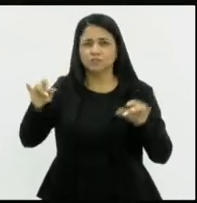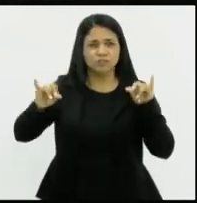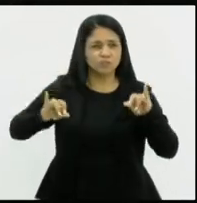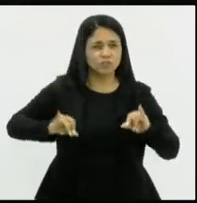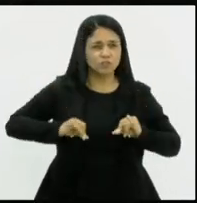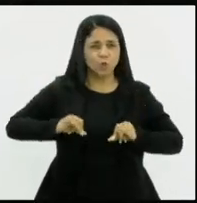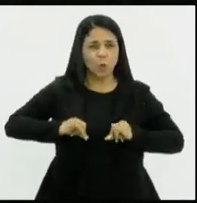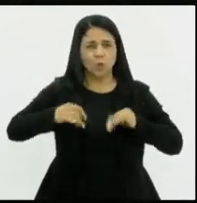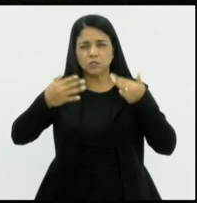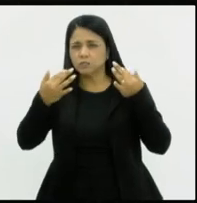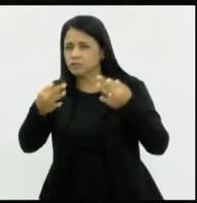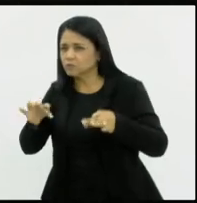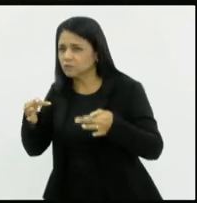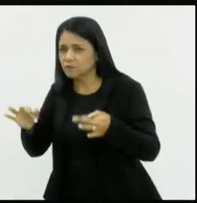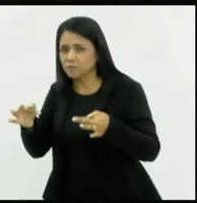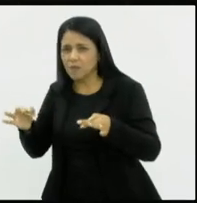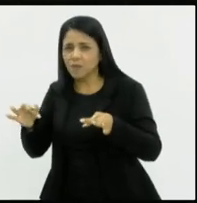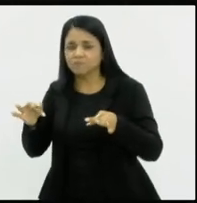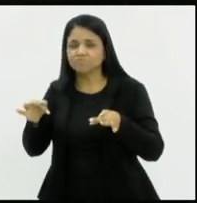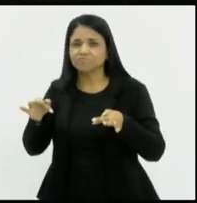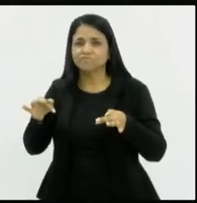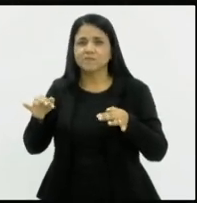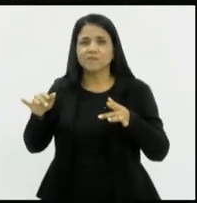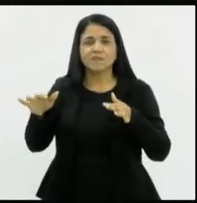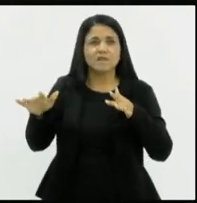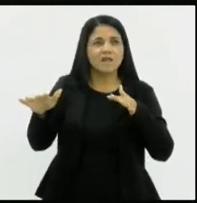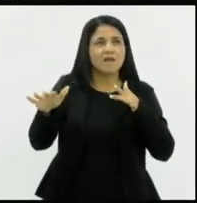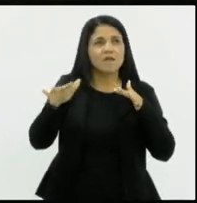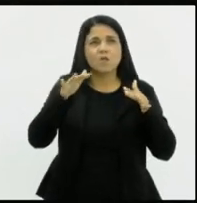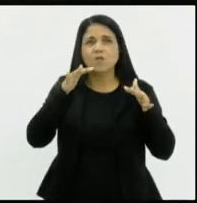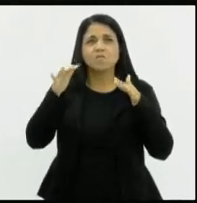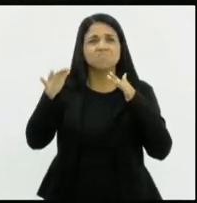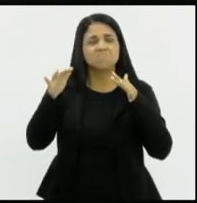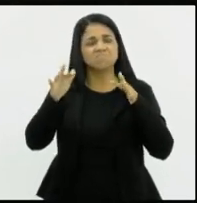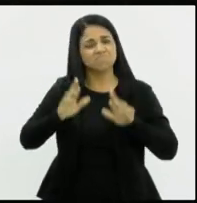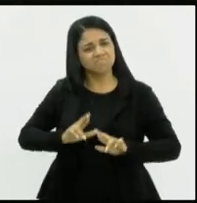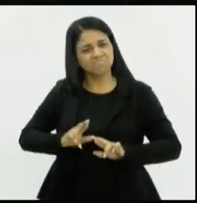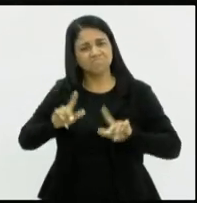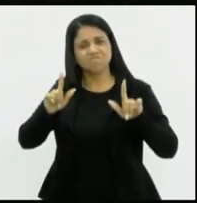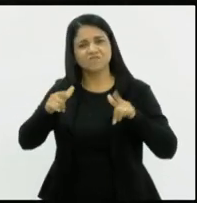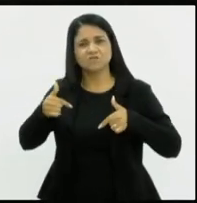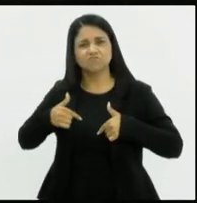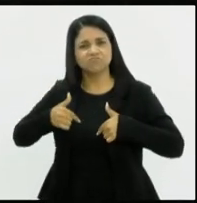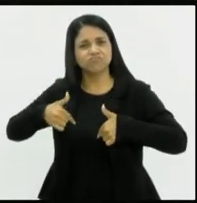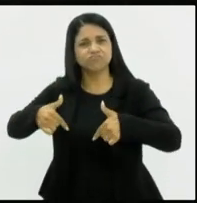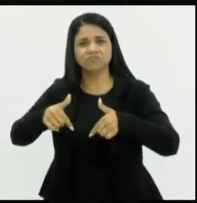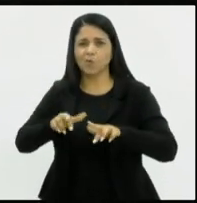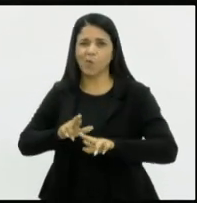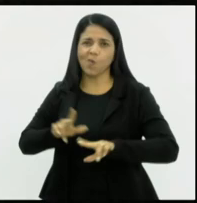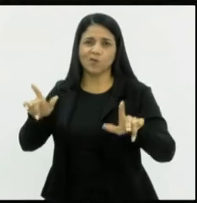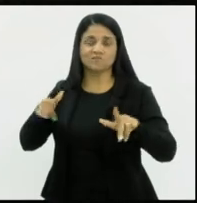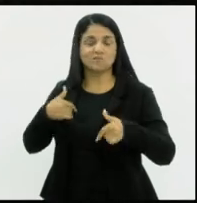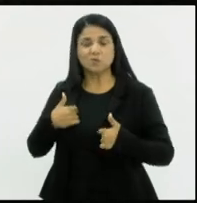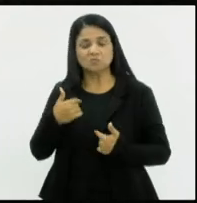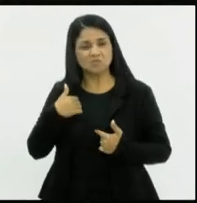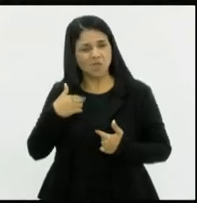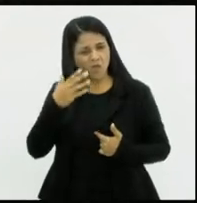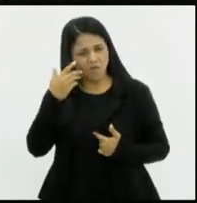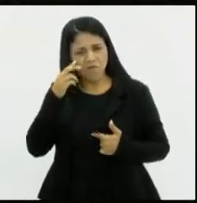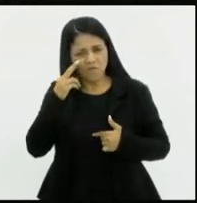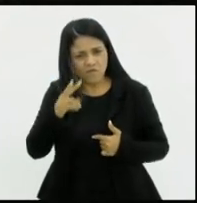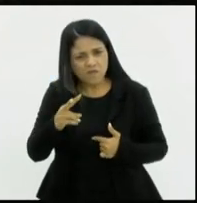os aromas diferenciados, que até então eu tinha olhos e não via. Eu